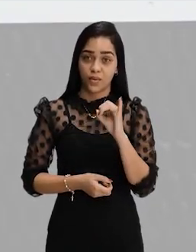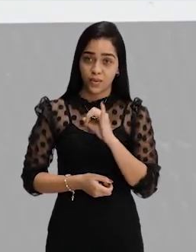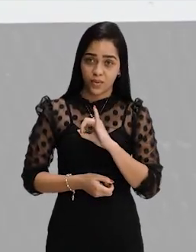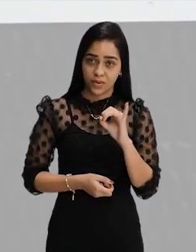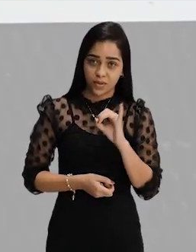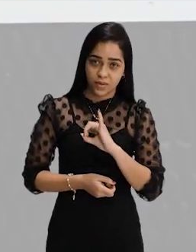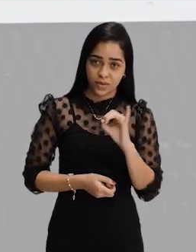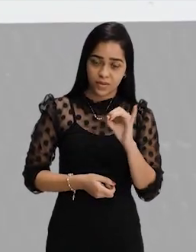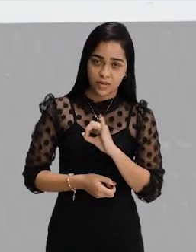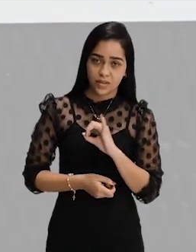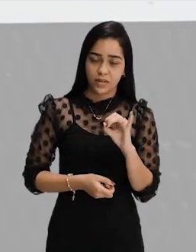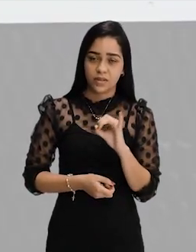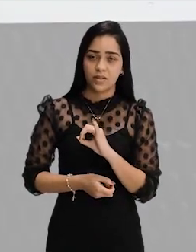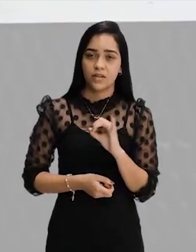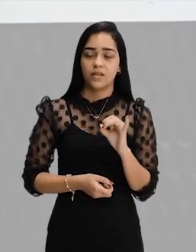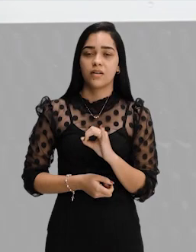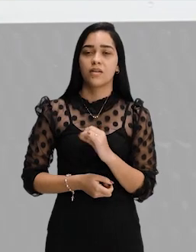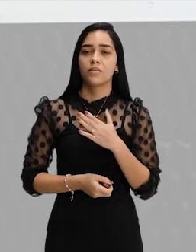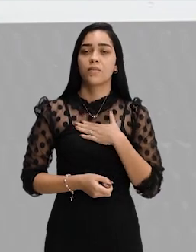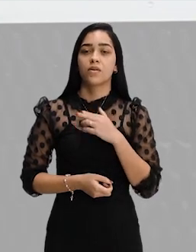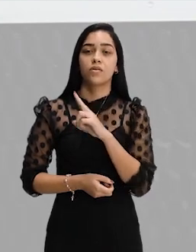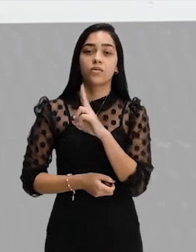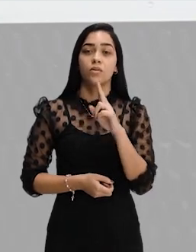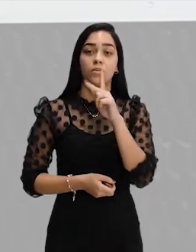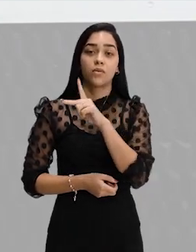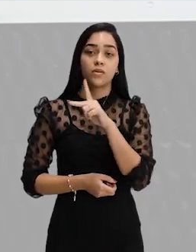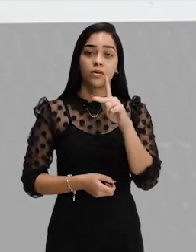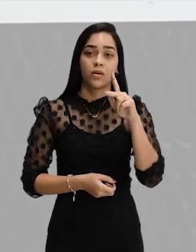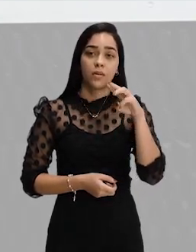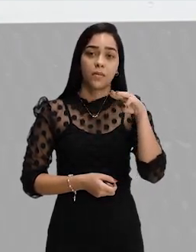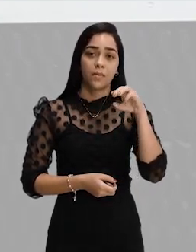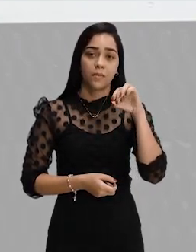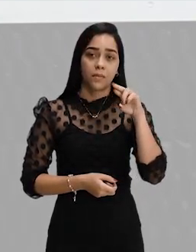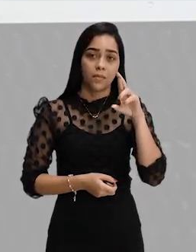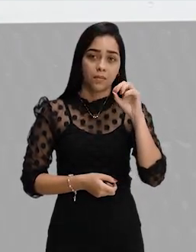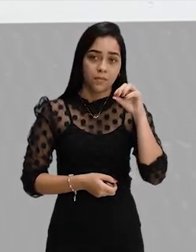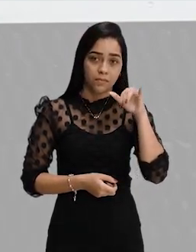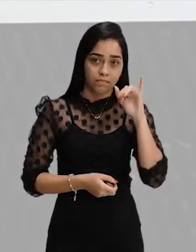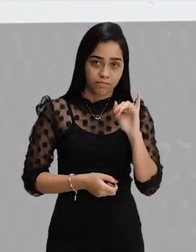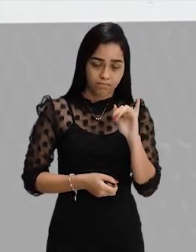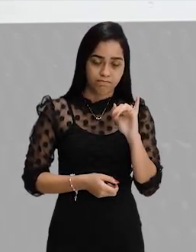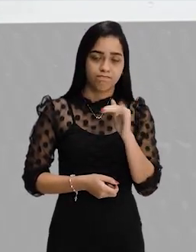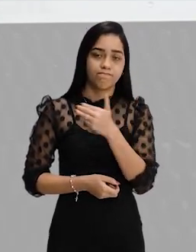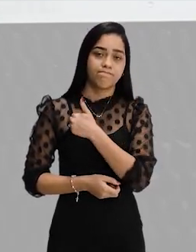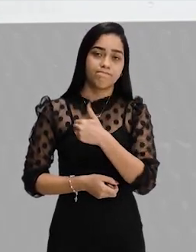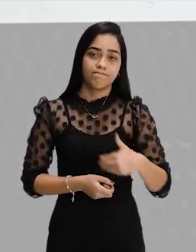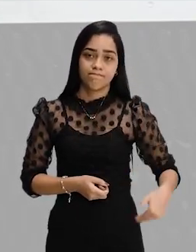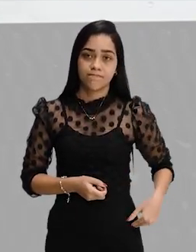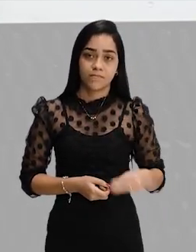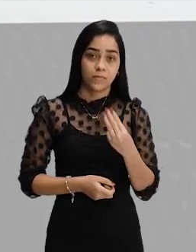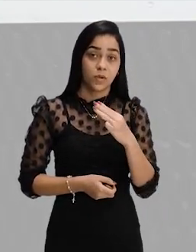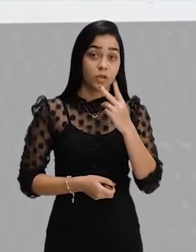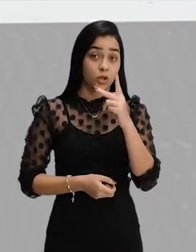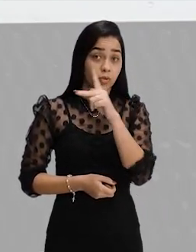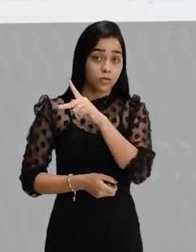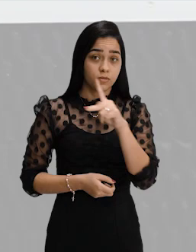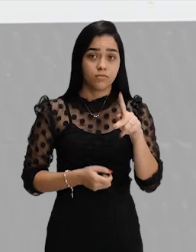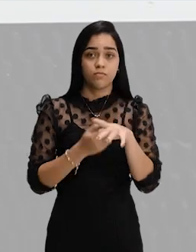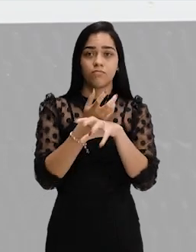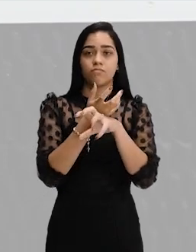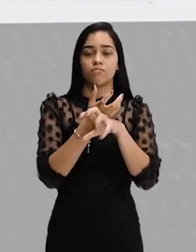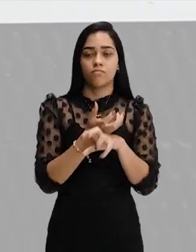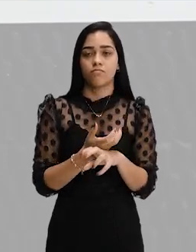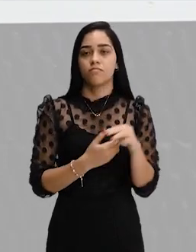pessoal, vamos lá, aqui é o professor Maroni Beckman, sou da Rede Estadual de Ensino, seu professor de matemática. Estou mais uma vez